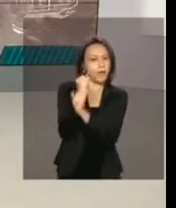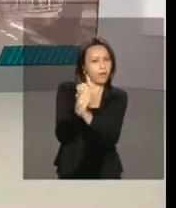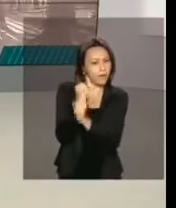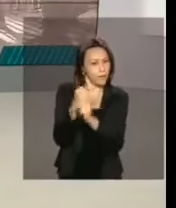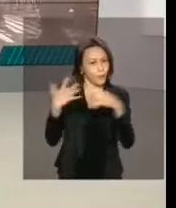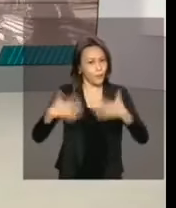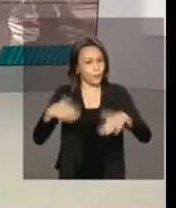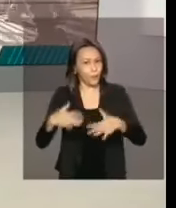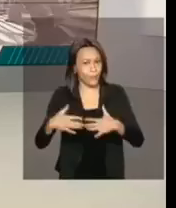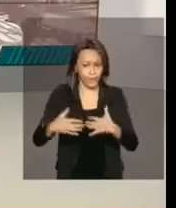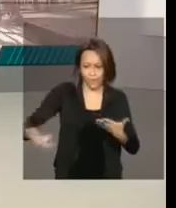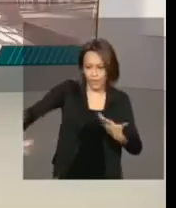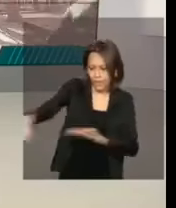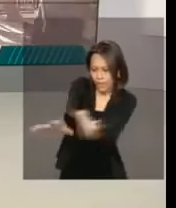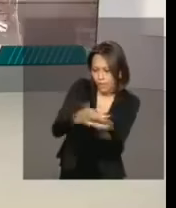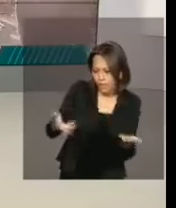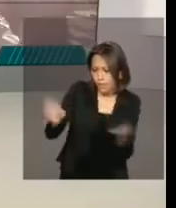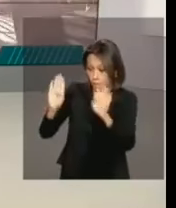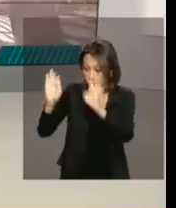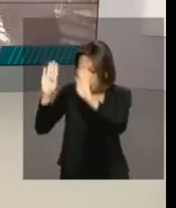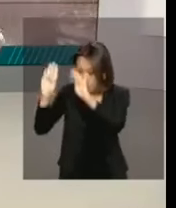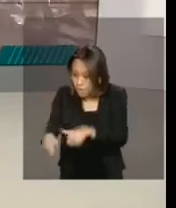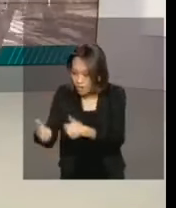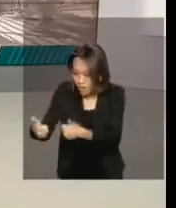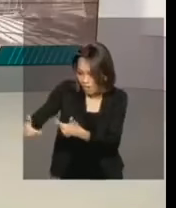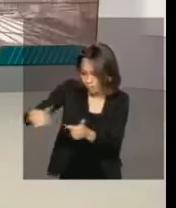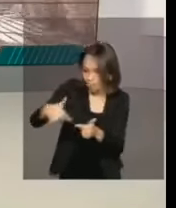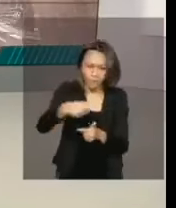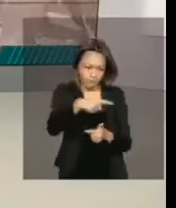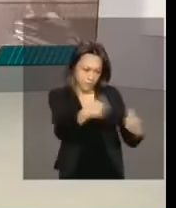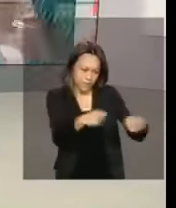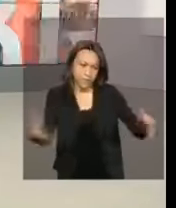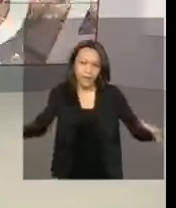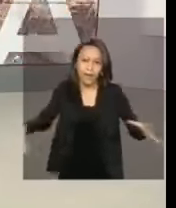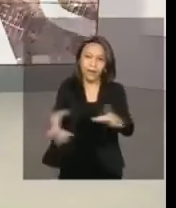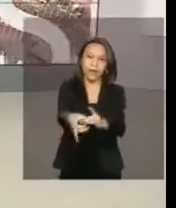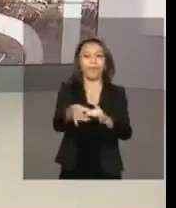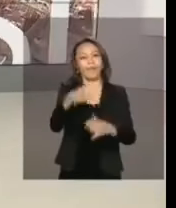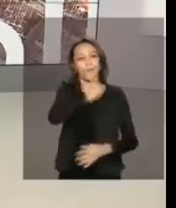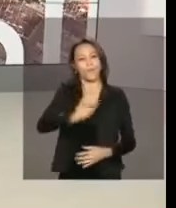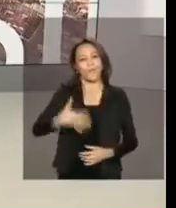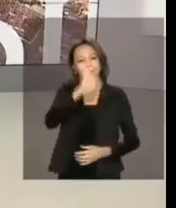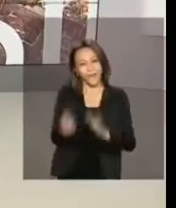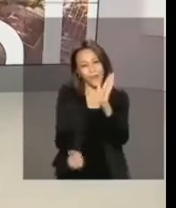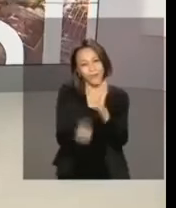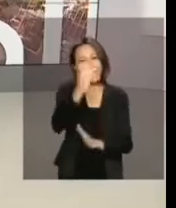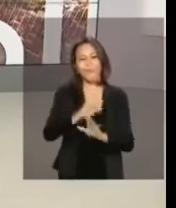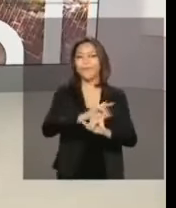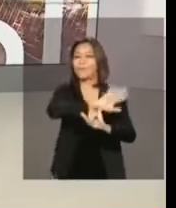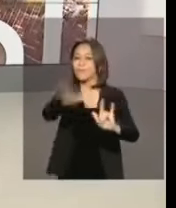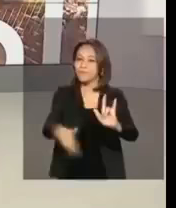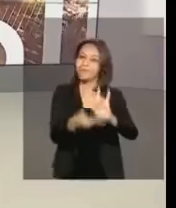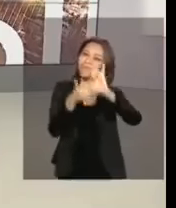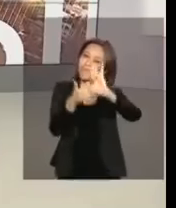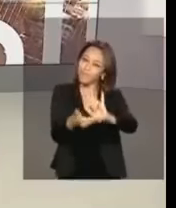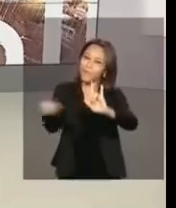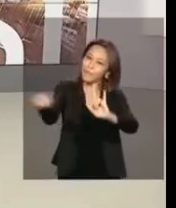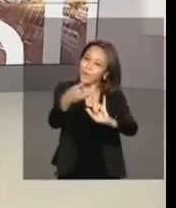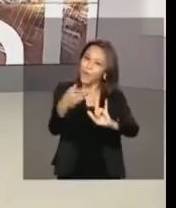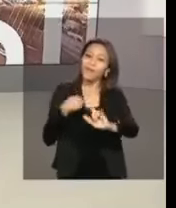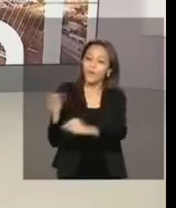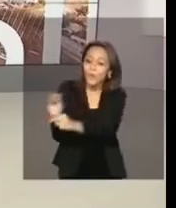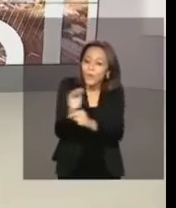ponte entre quem quer fazer o bem e quem precisa, o governo federal criou o programa Pátria Voluntária, que lançou uma nova campanha,